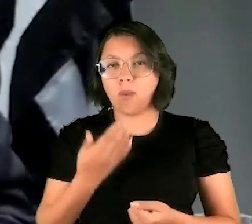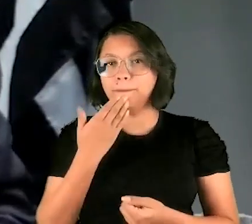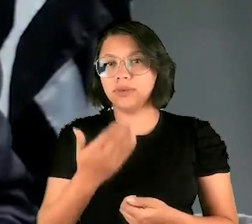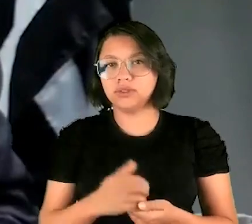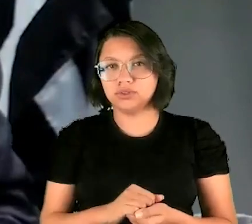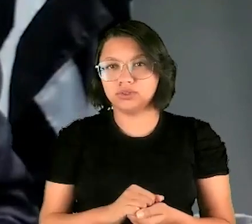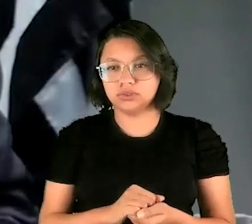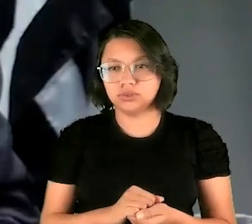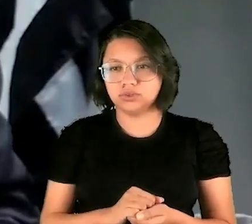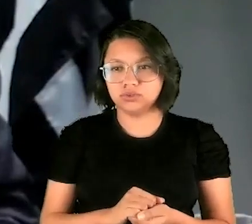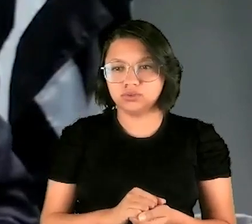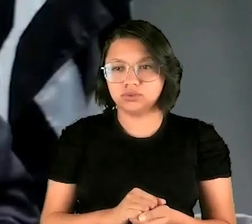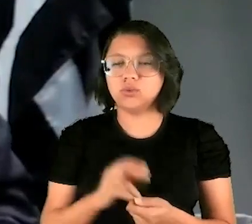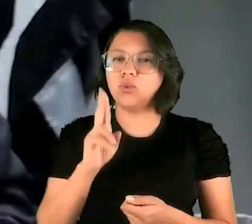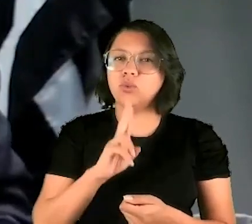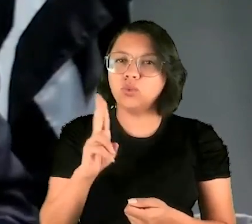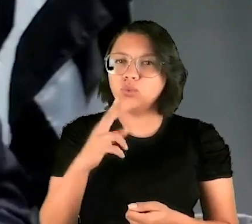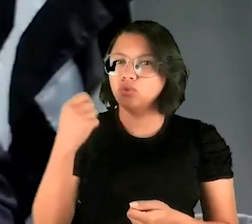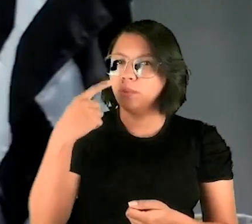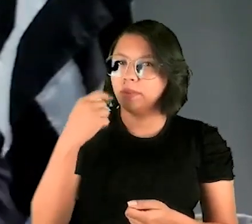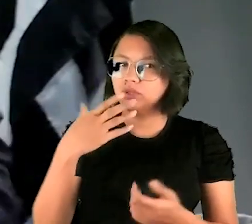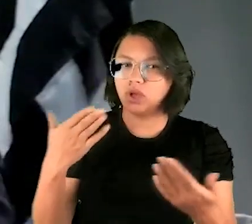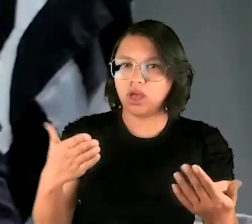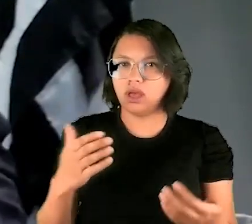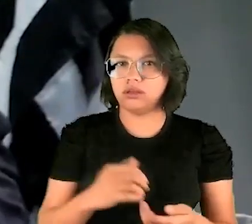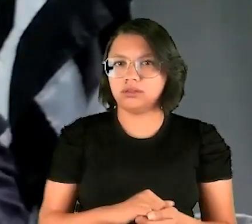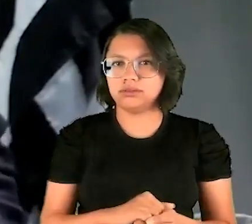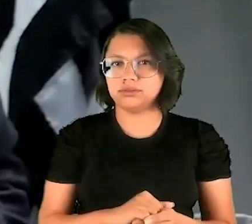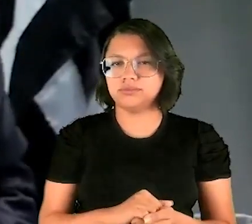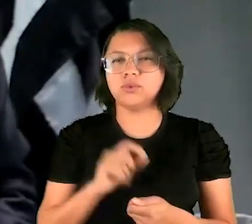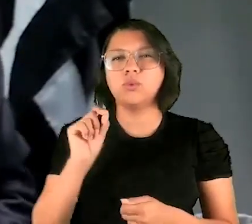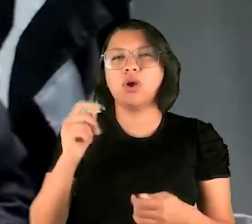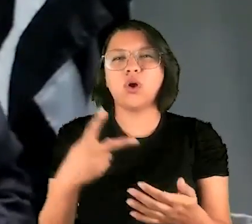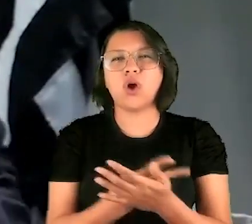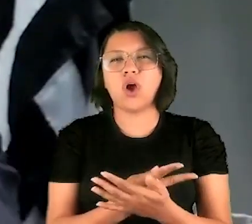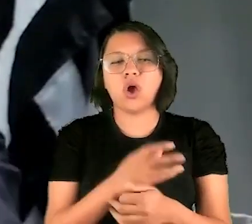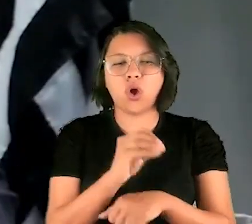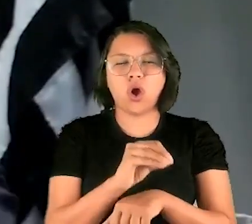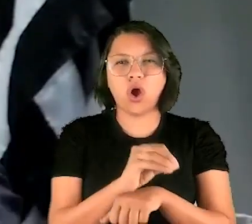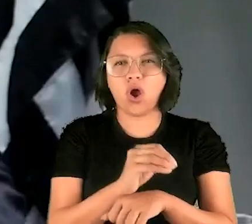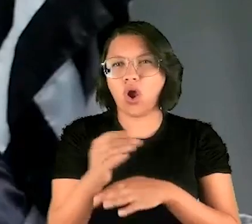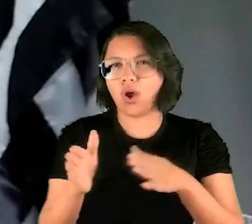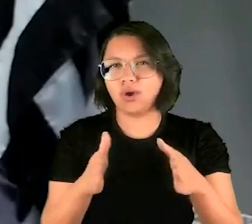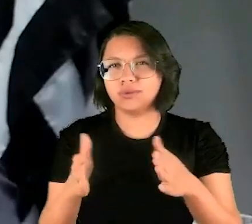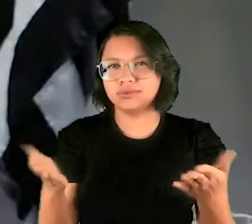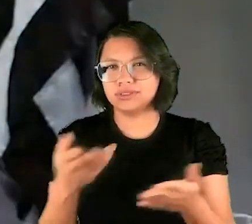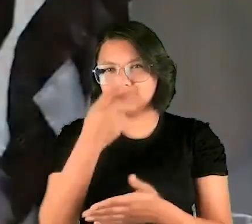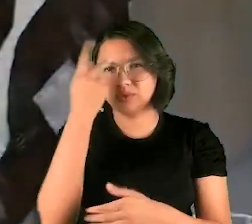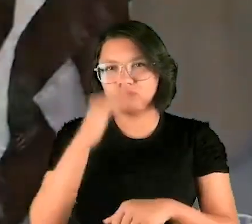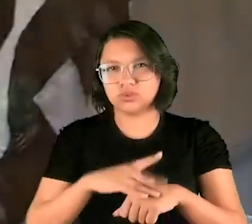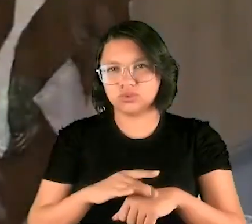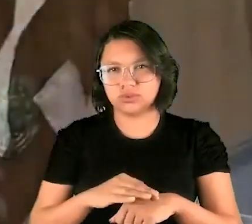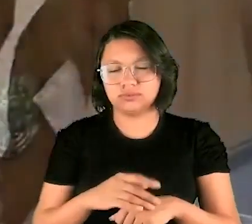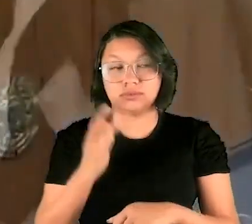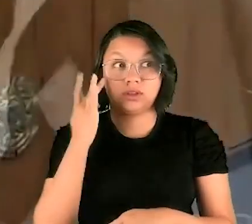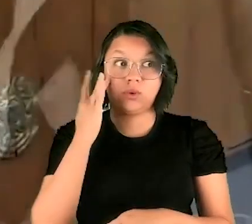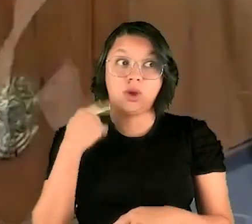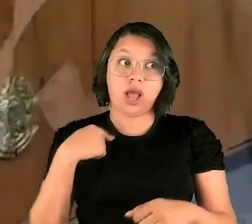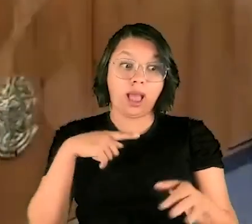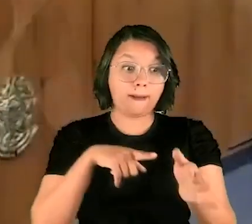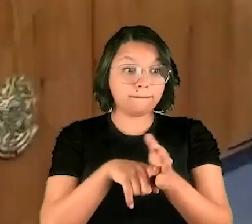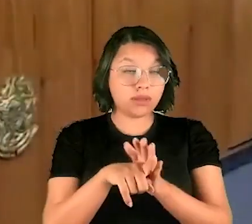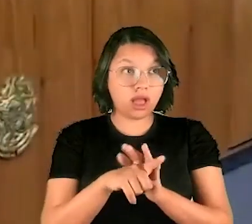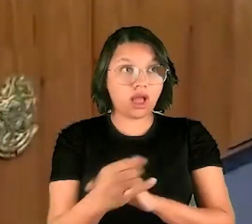pedido? Introduz o medicamento tal. O que aconteceria no tratamento desse paciente? Eu acho que essa pergunta